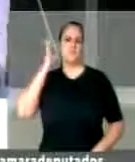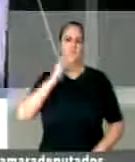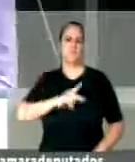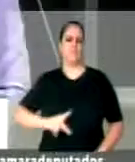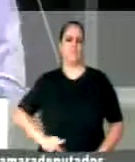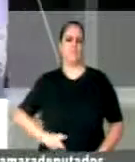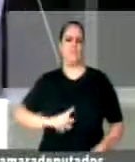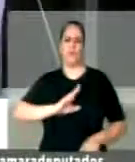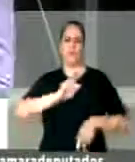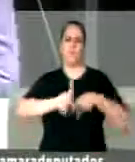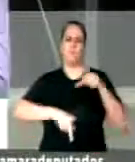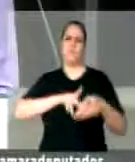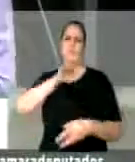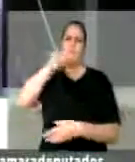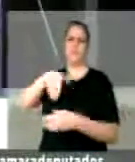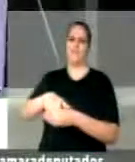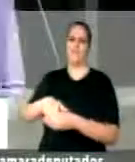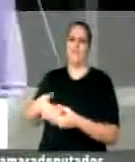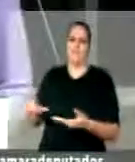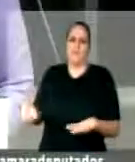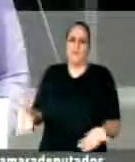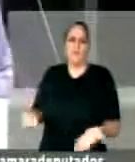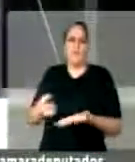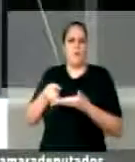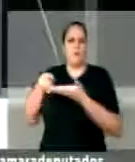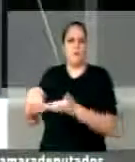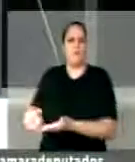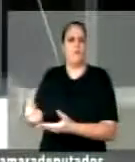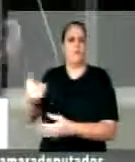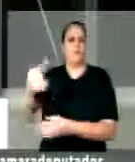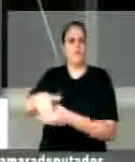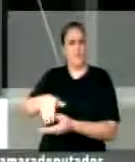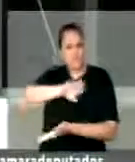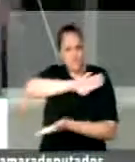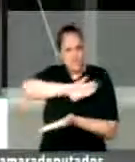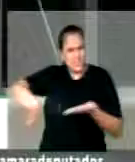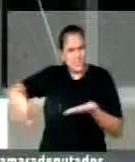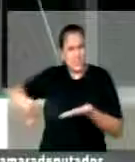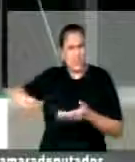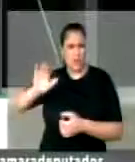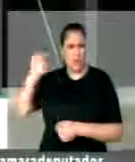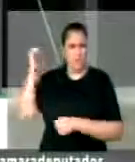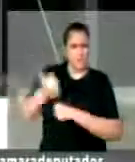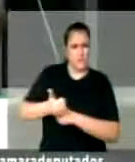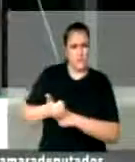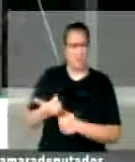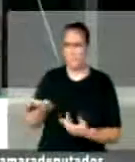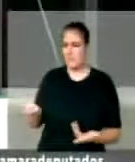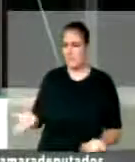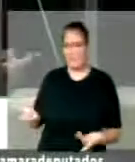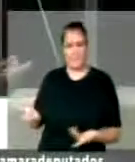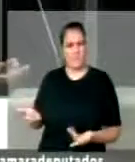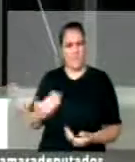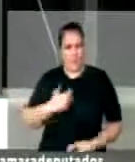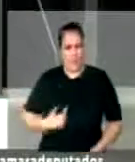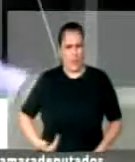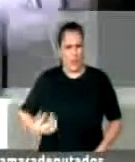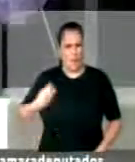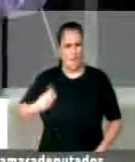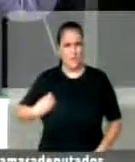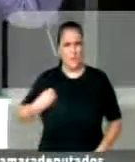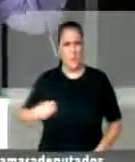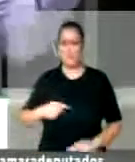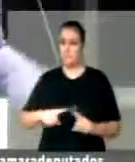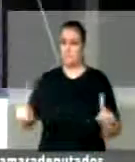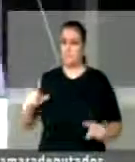voz, decisão e poder do povo, para ficar no governo e não ser capaz